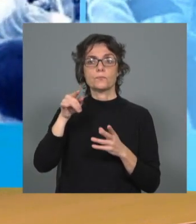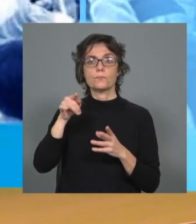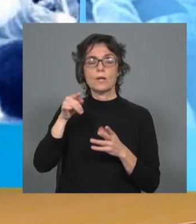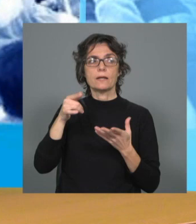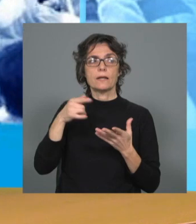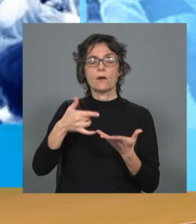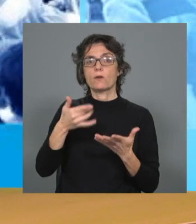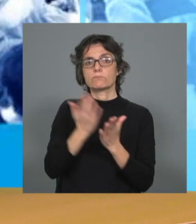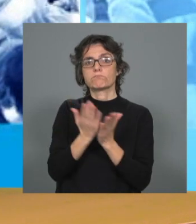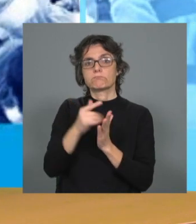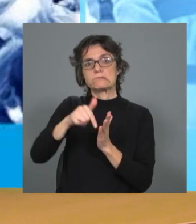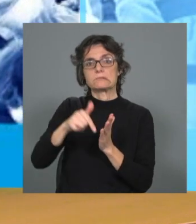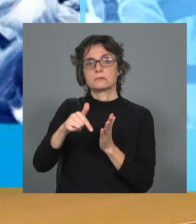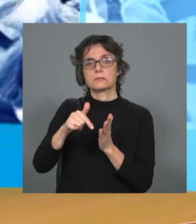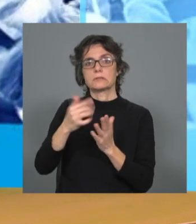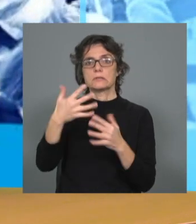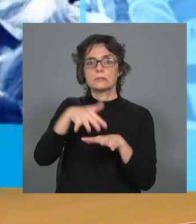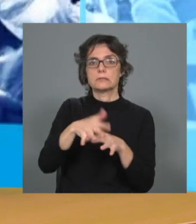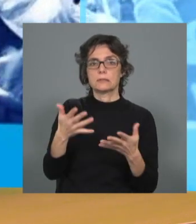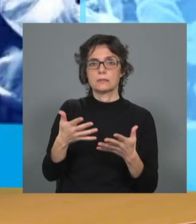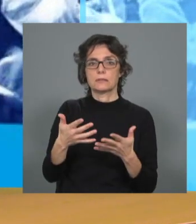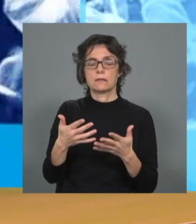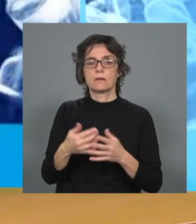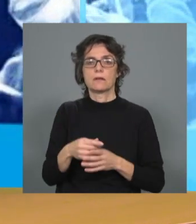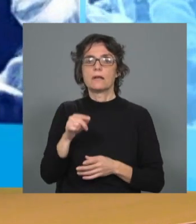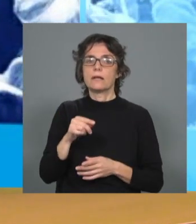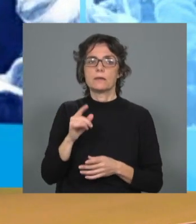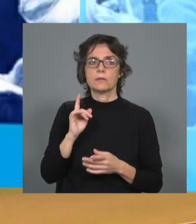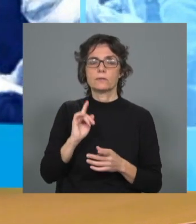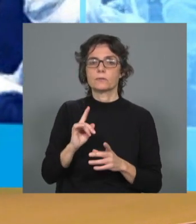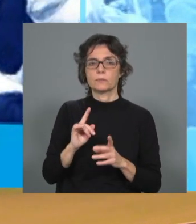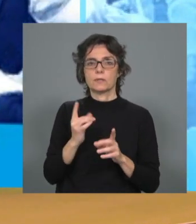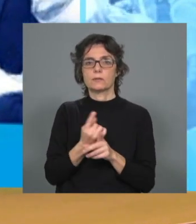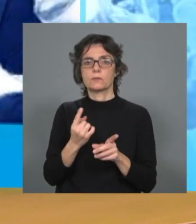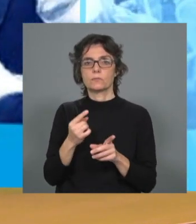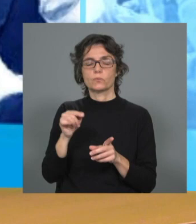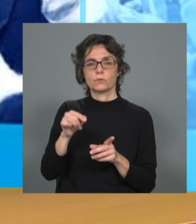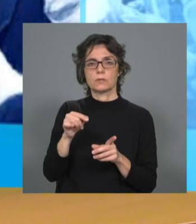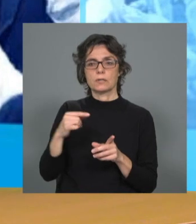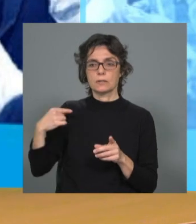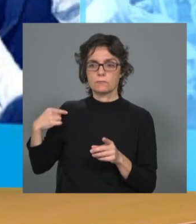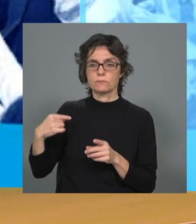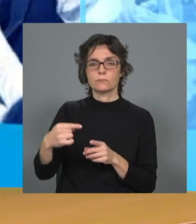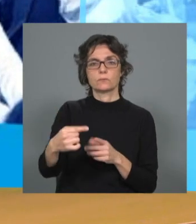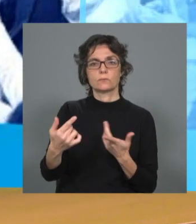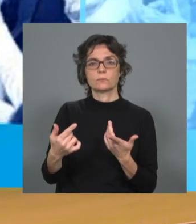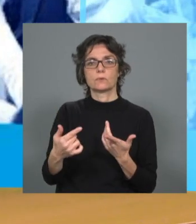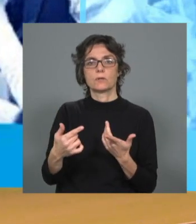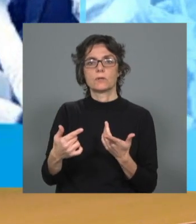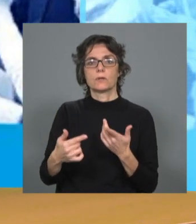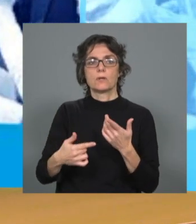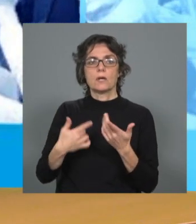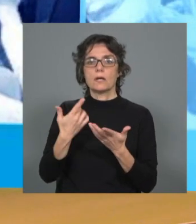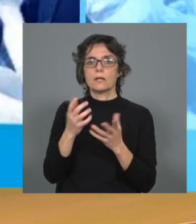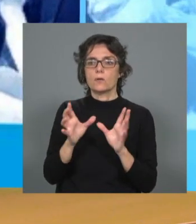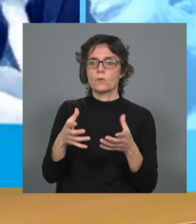Ou seja, digamos, neste grupo, a dinâmica que se tem vindo a criar ao longo dos meses, realmente é um encontro de pessoas,